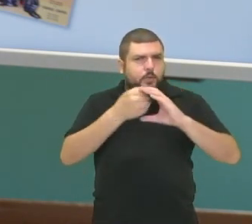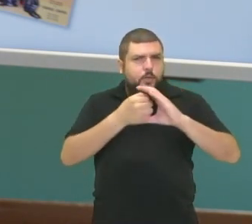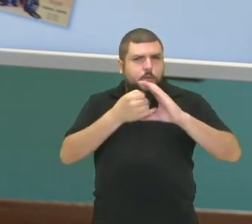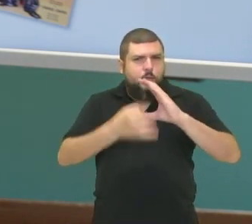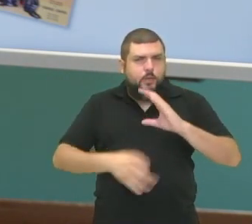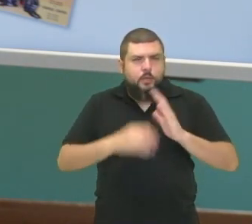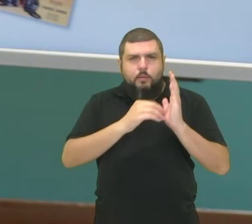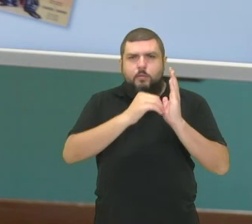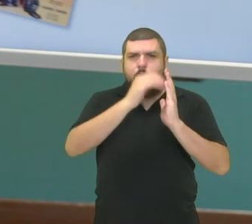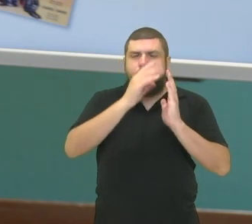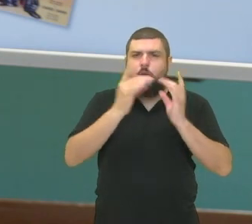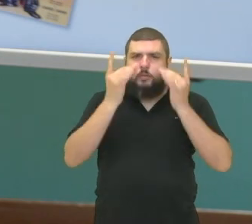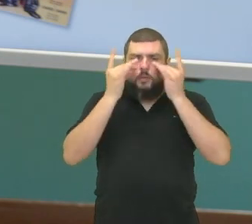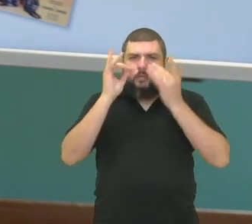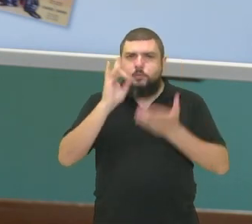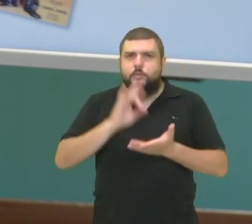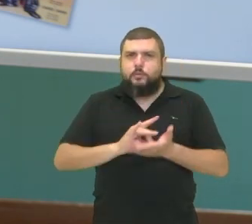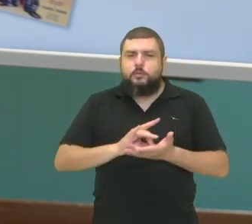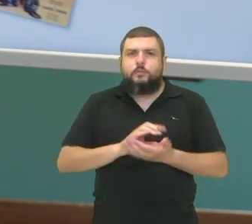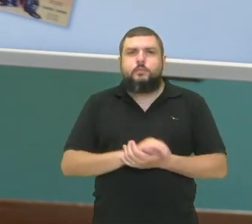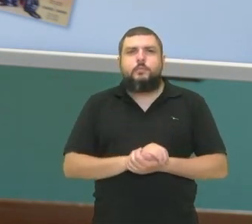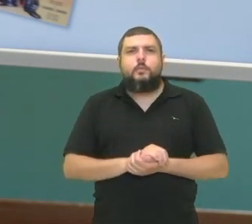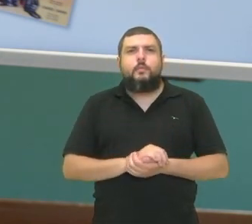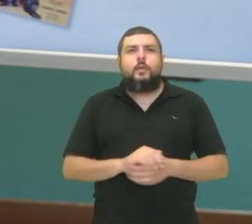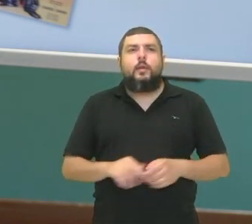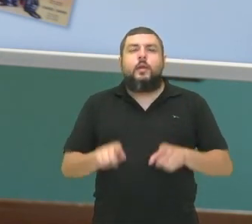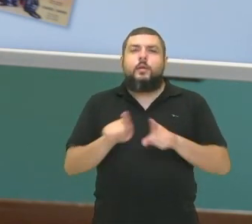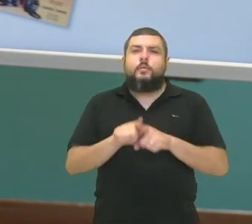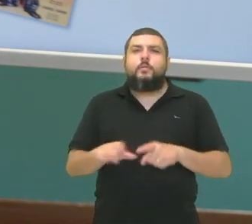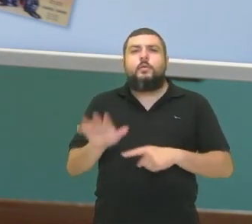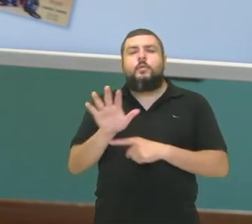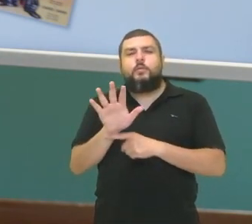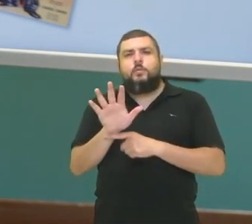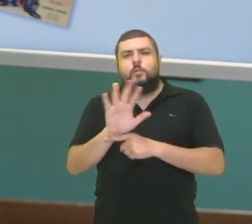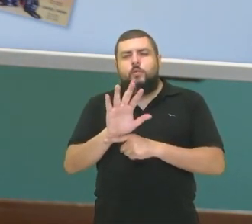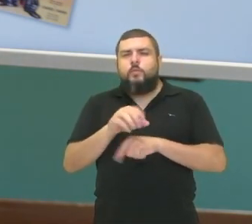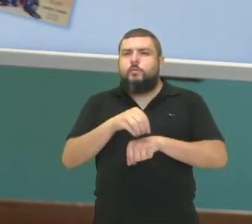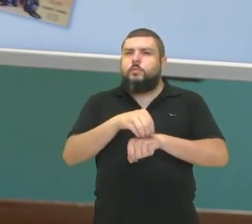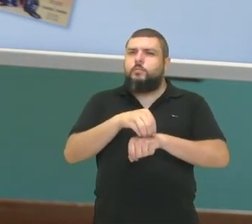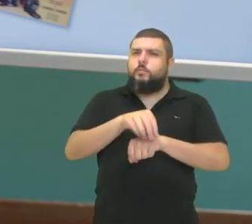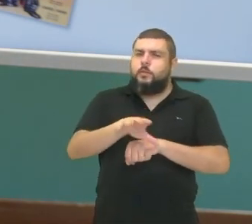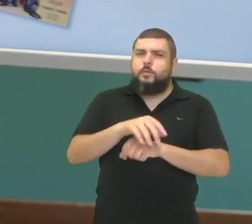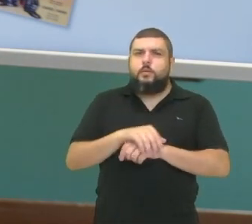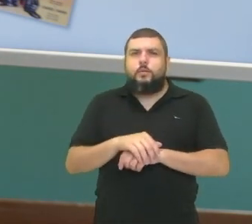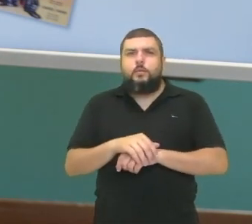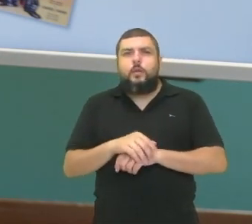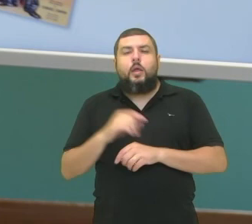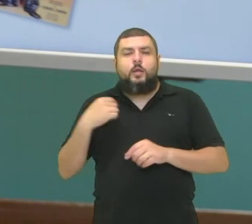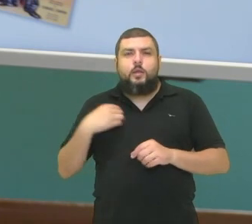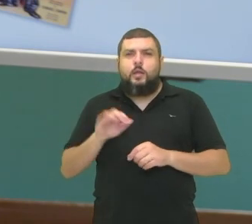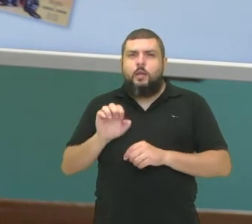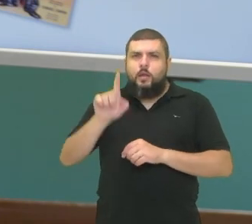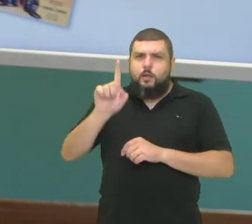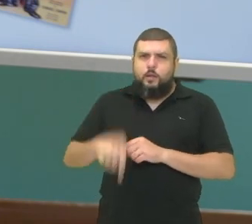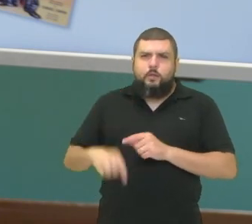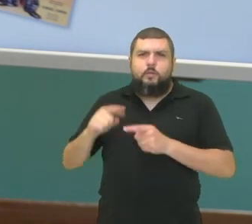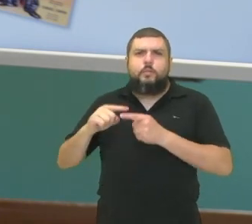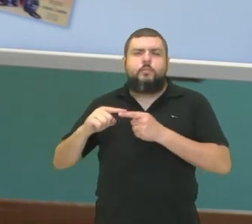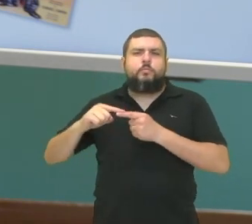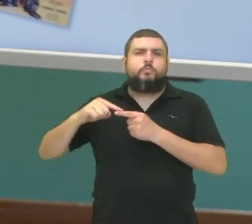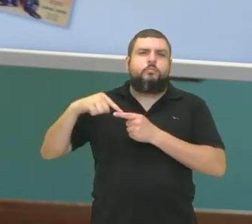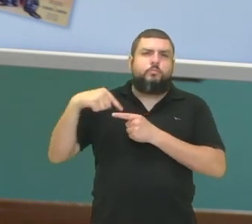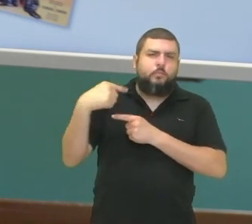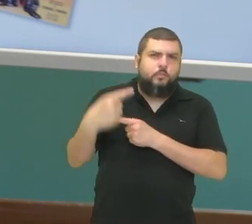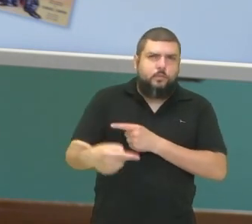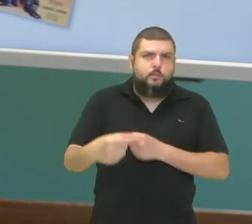E eu deixo aqui para vocês uma indicação de um filme, que apesar de não ter sido feito na época da primeira fase da Revolução Industrial,